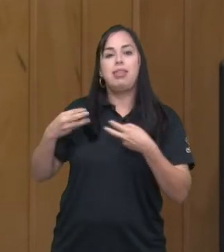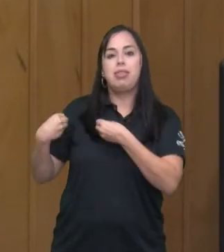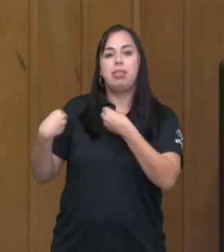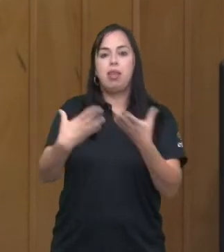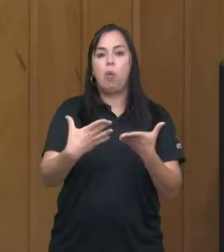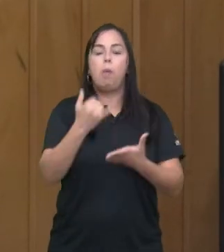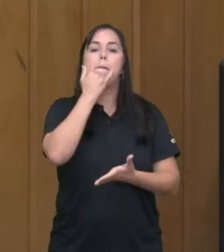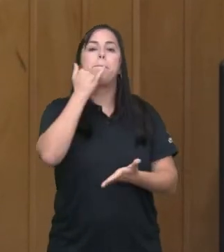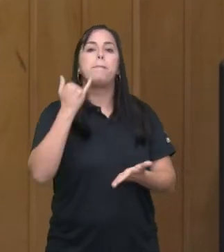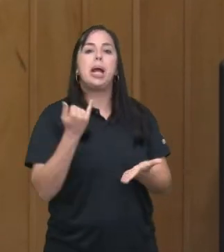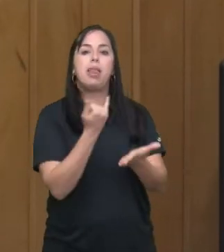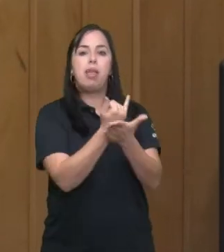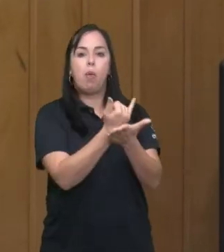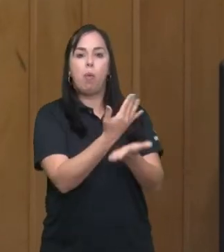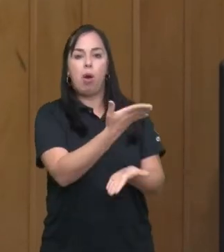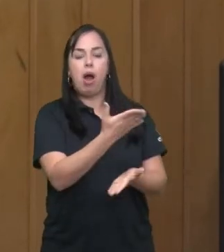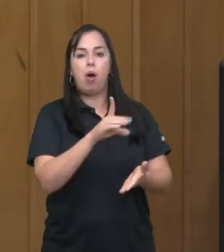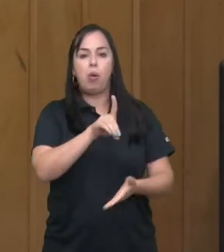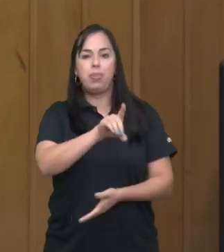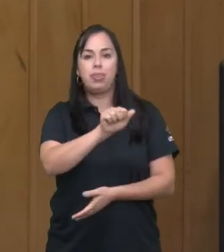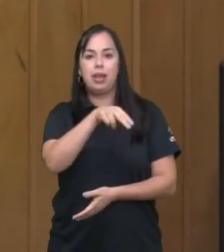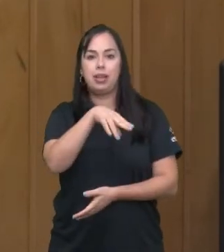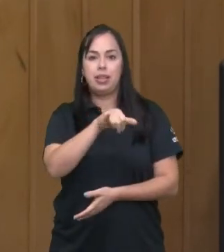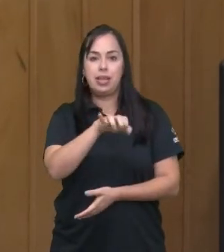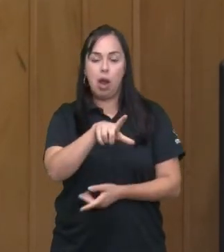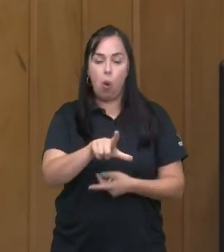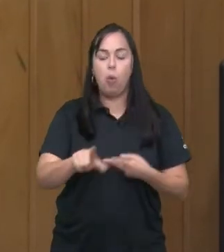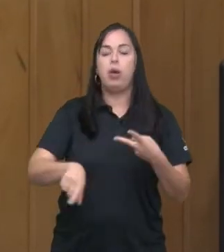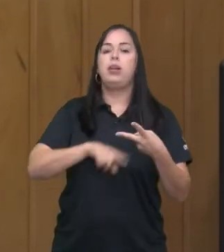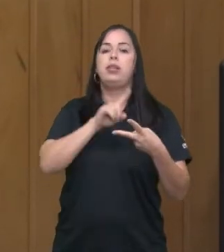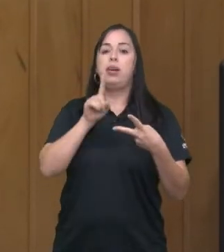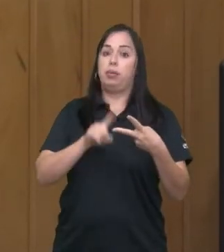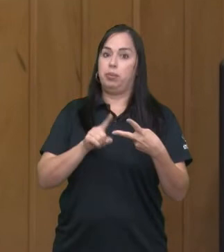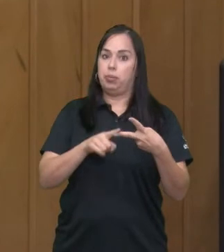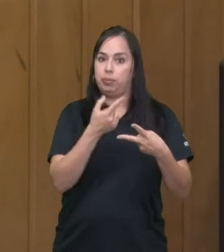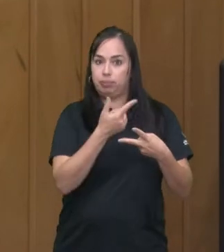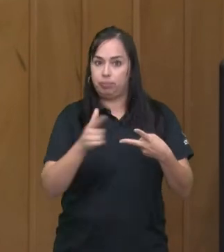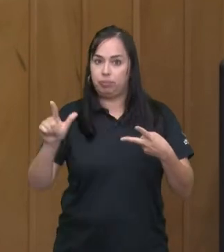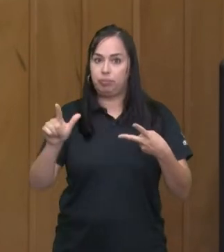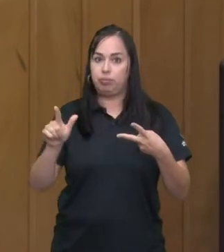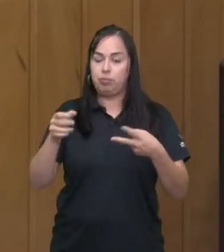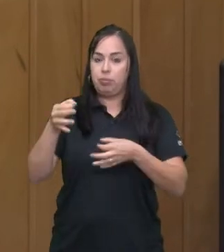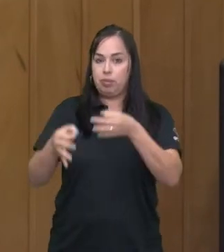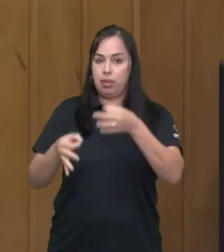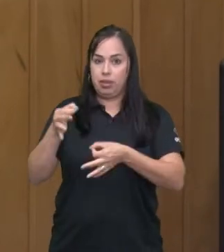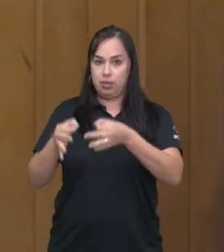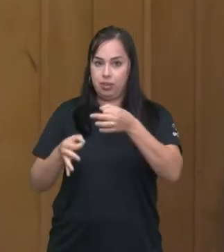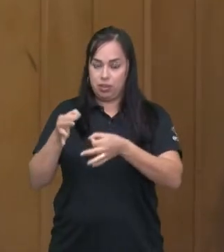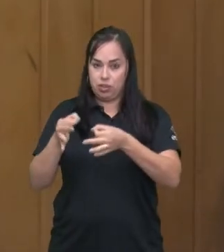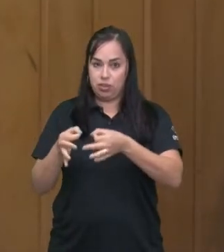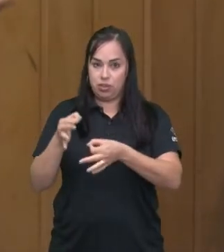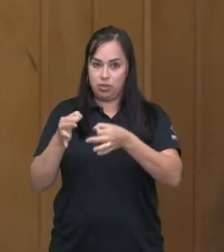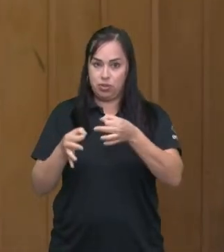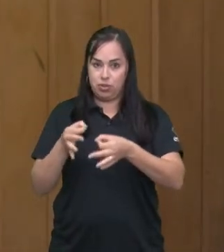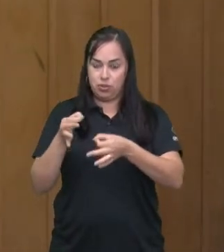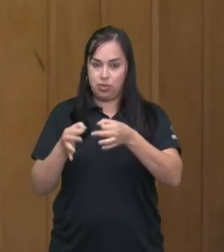Daniel. E a outra ao juiz que votou contra, né,